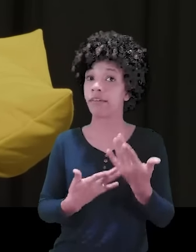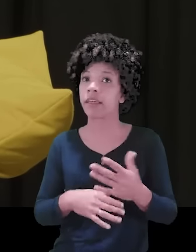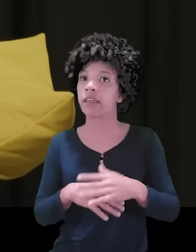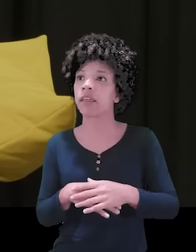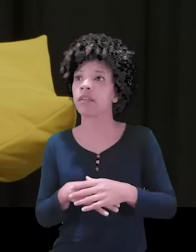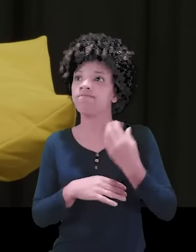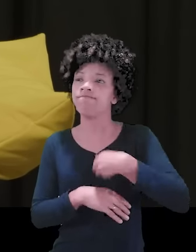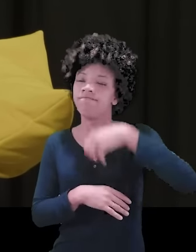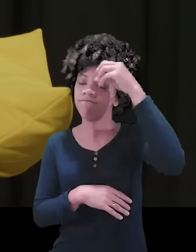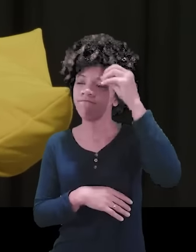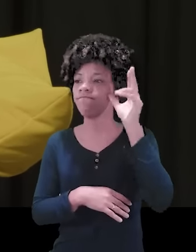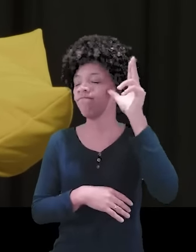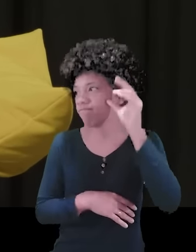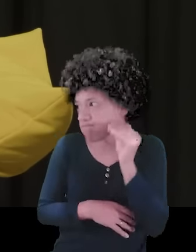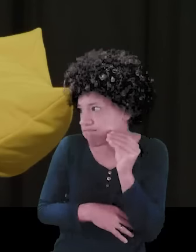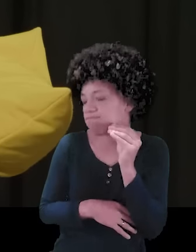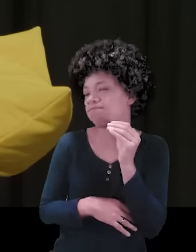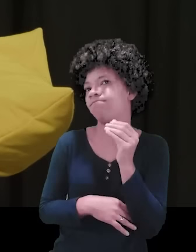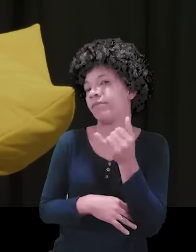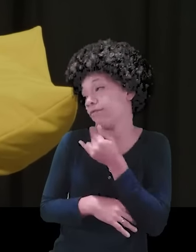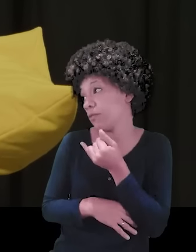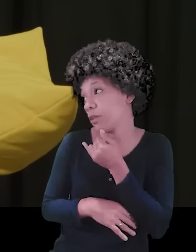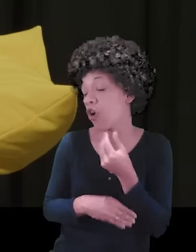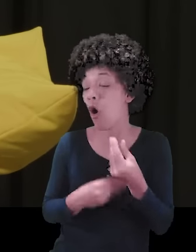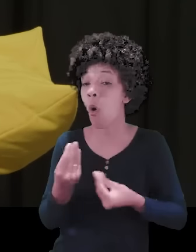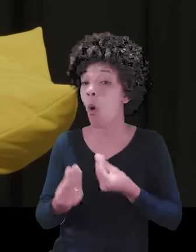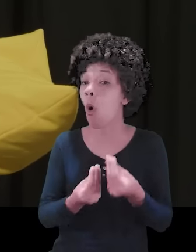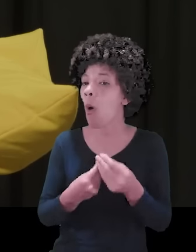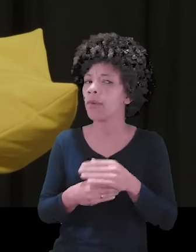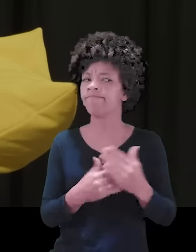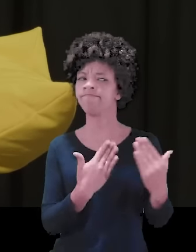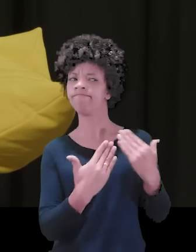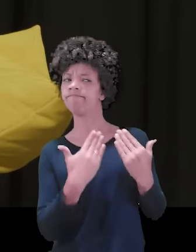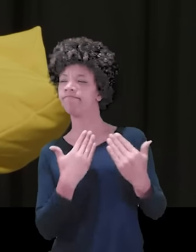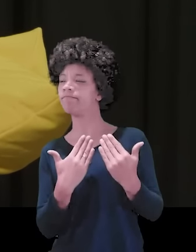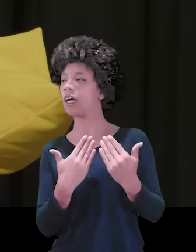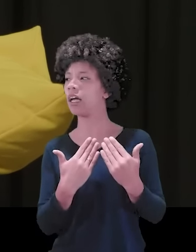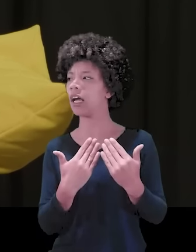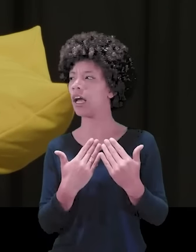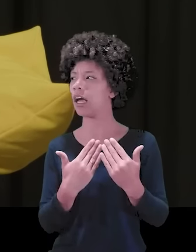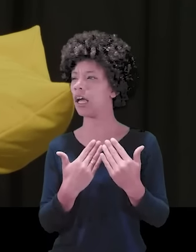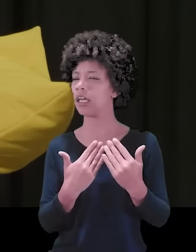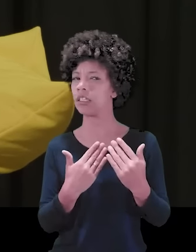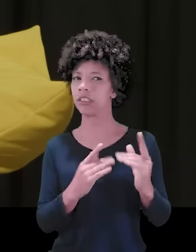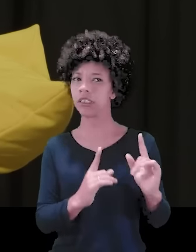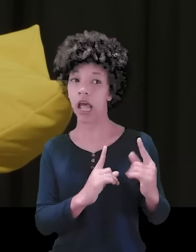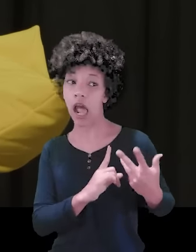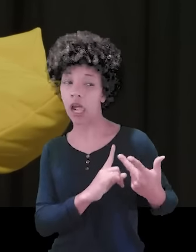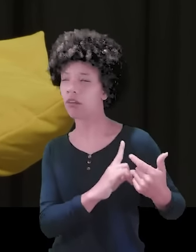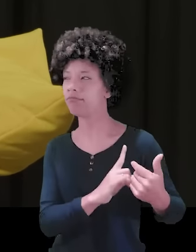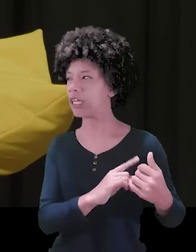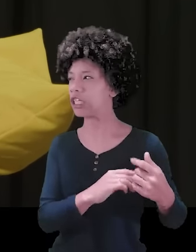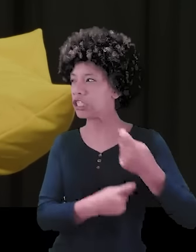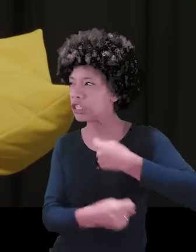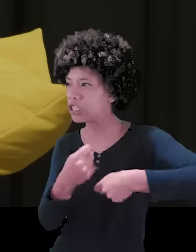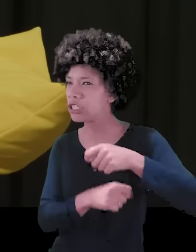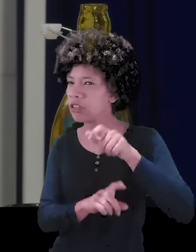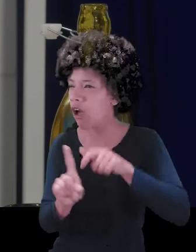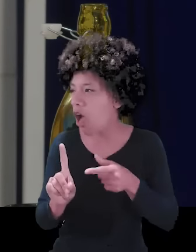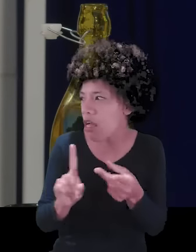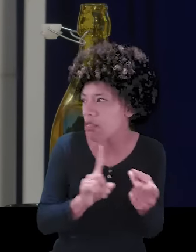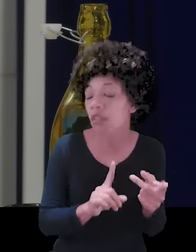pessoas com ignorância infelizmente umas podem desconfiar que elas estão entrando no esquema de tráfico humano